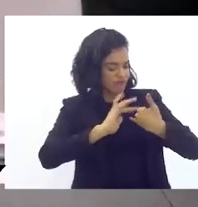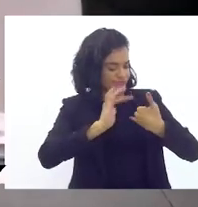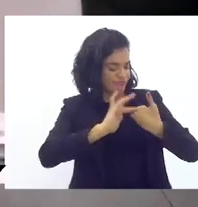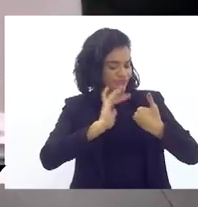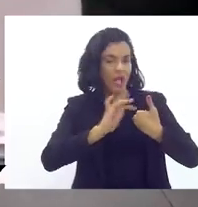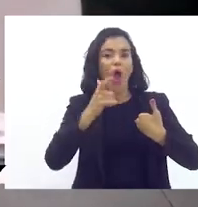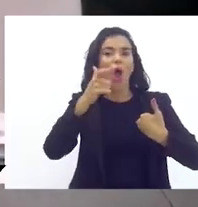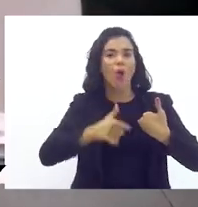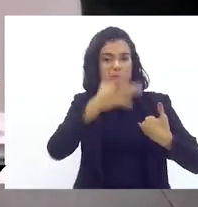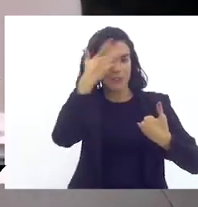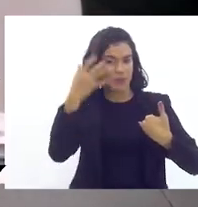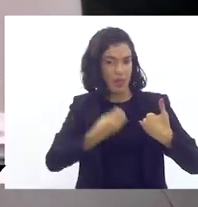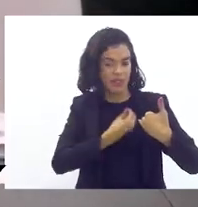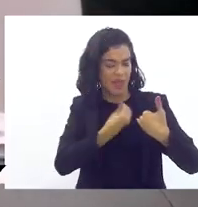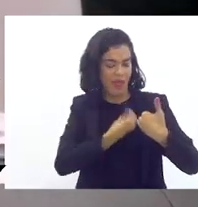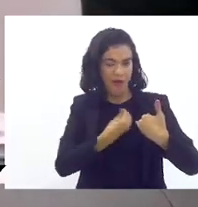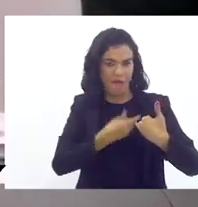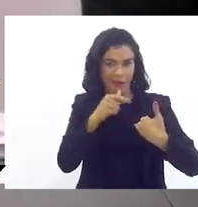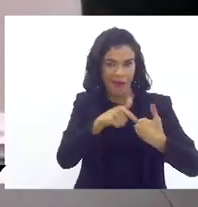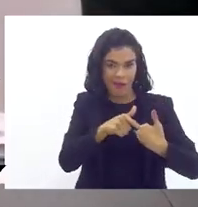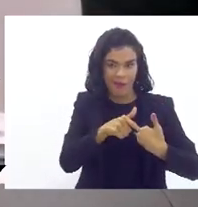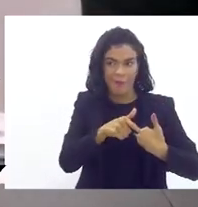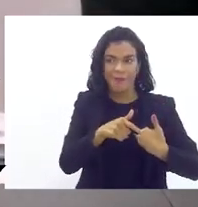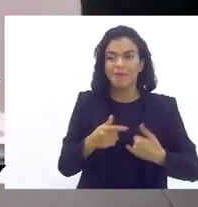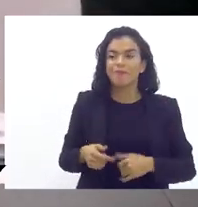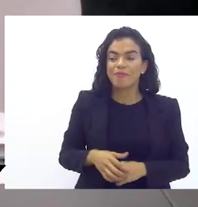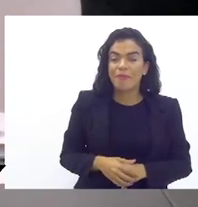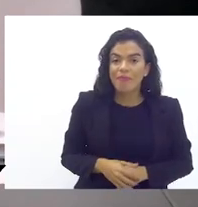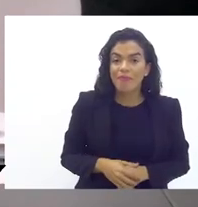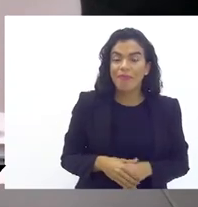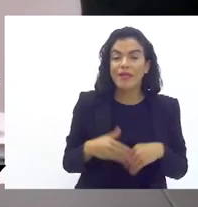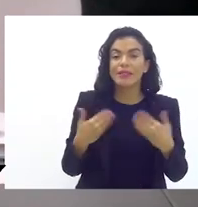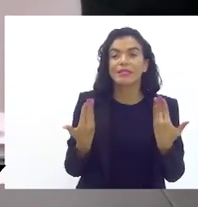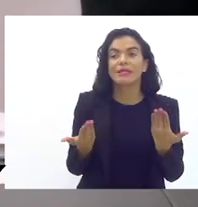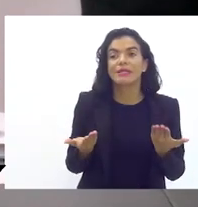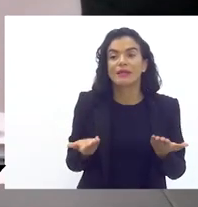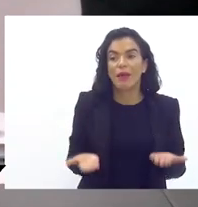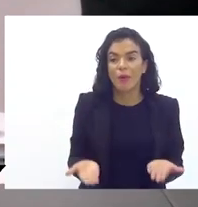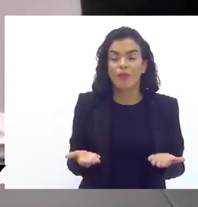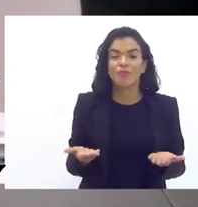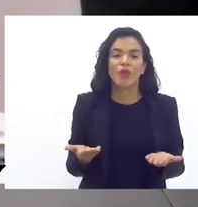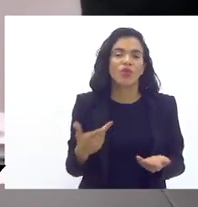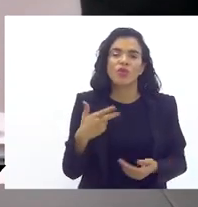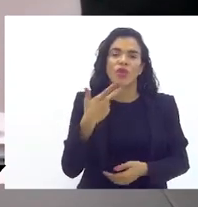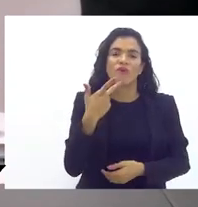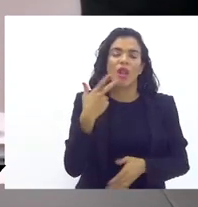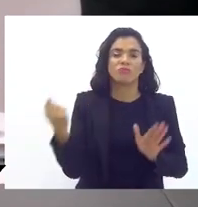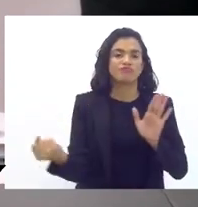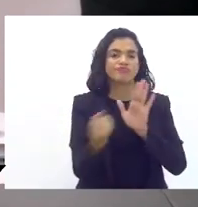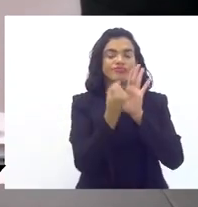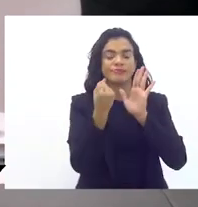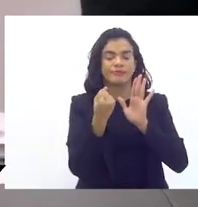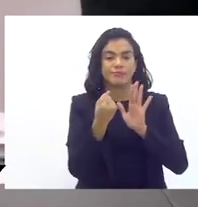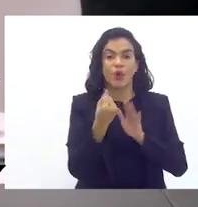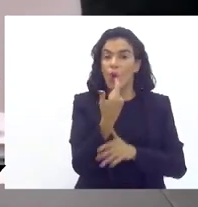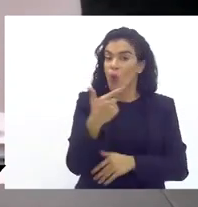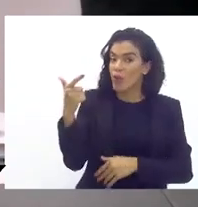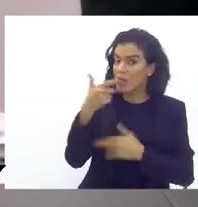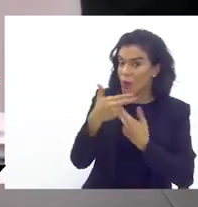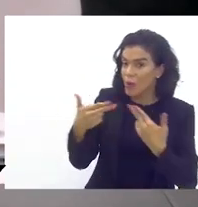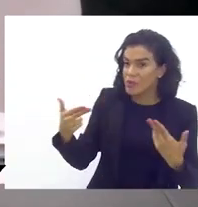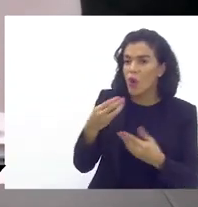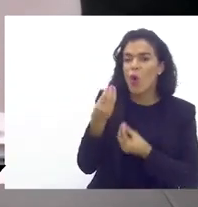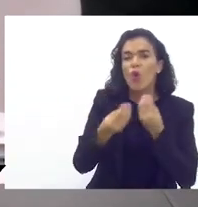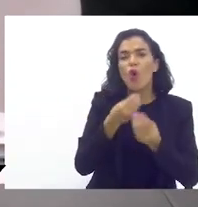lugar completamente diferente como era o caso do Danilo então a gente não tá estigmatizar outra coisa como Aquela